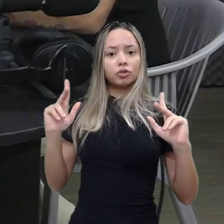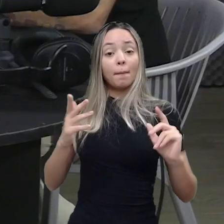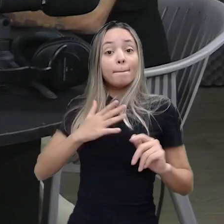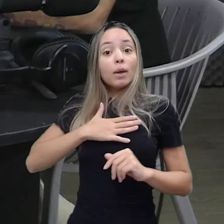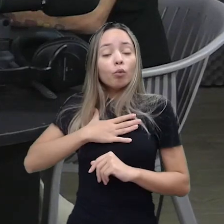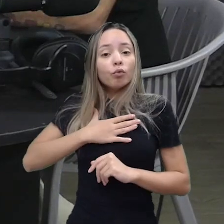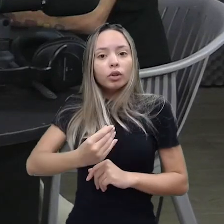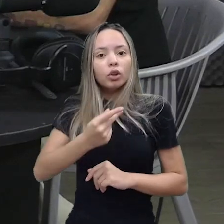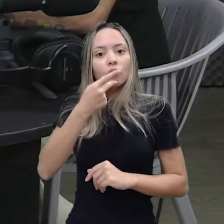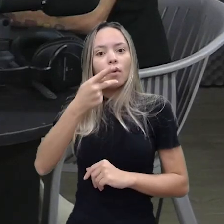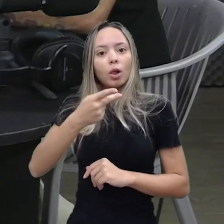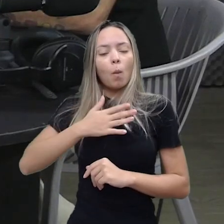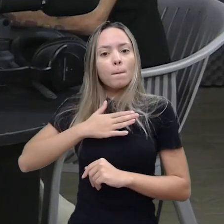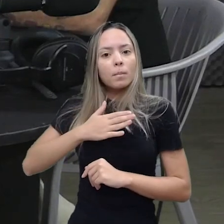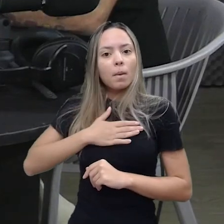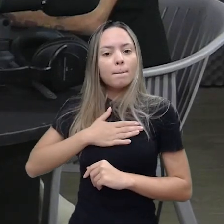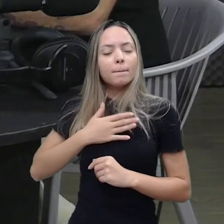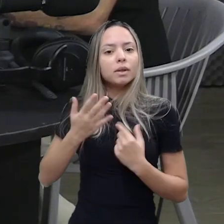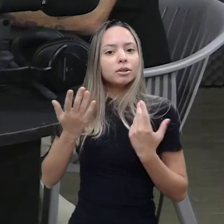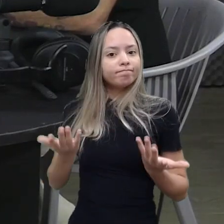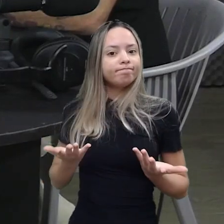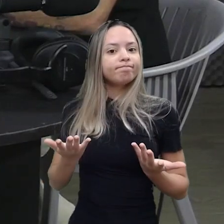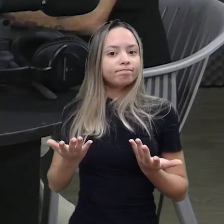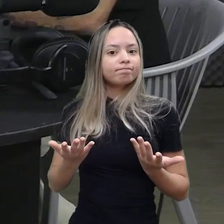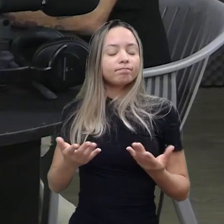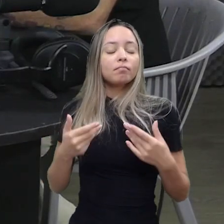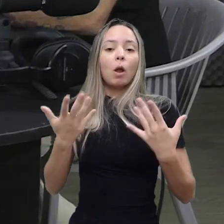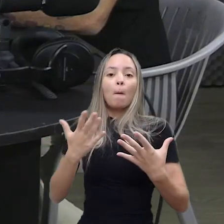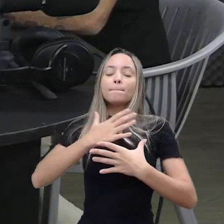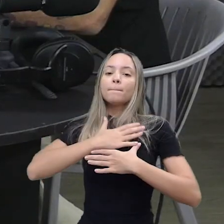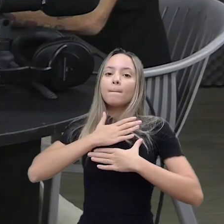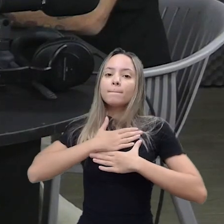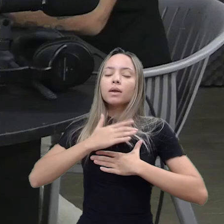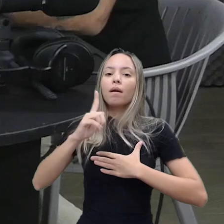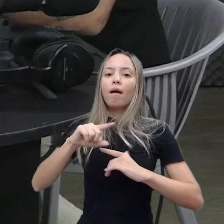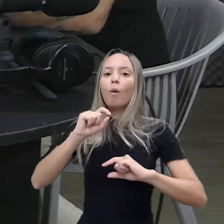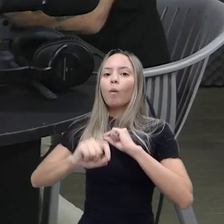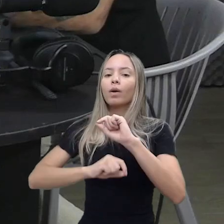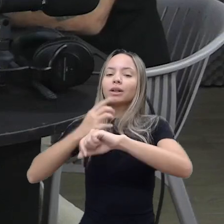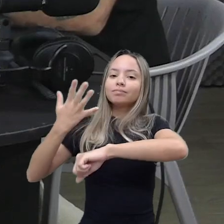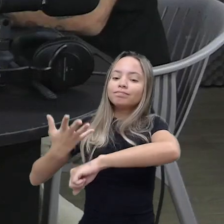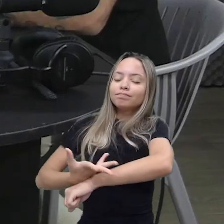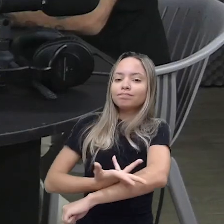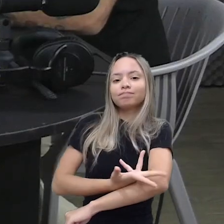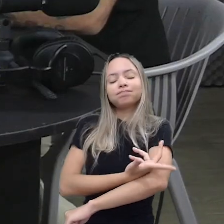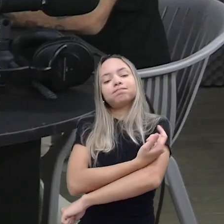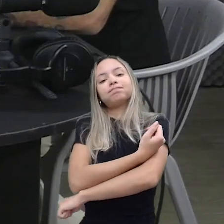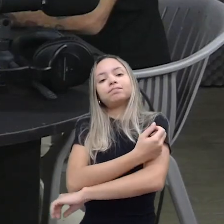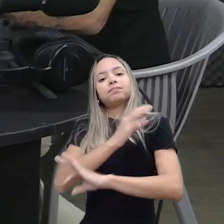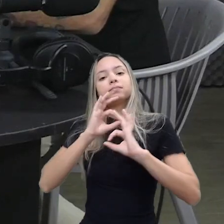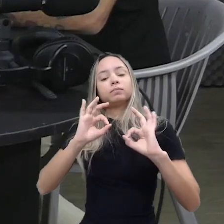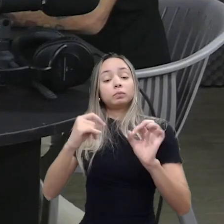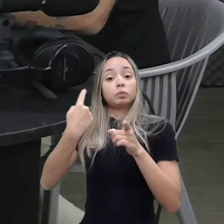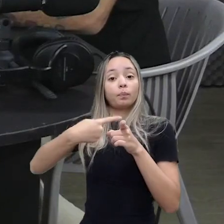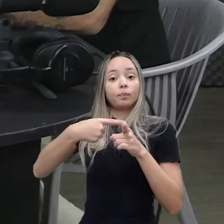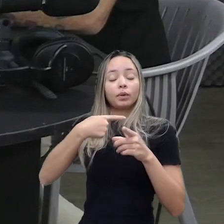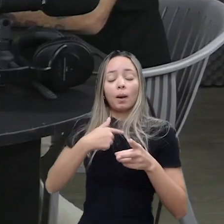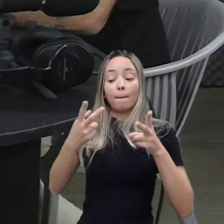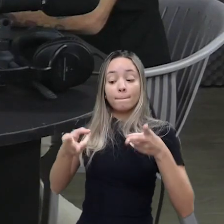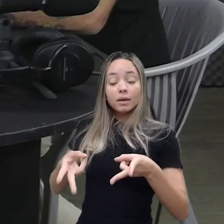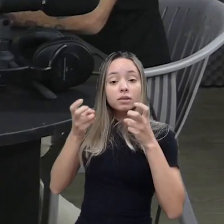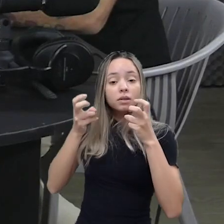a fala dele. Então, isso para mim é muito emocionante, porque eu percebo